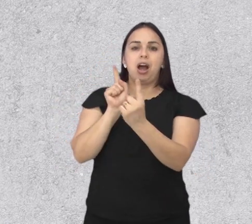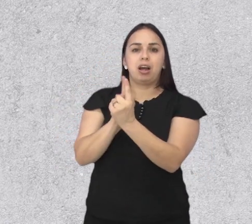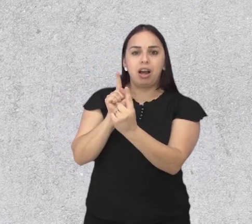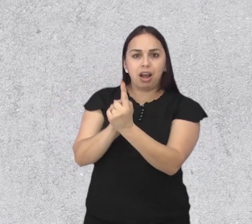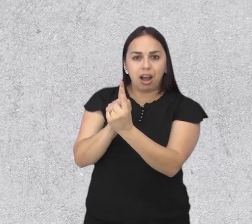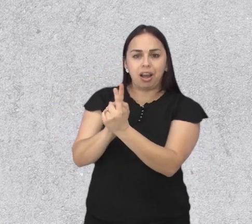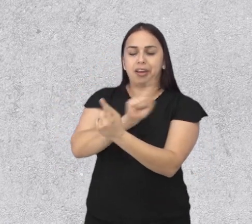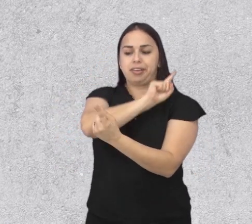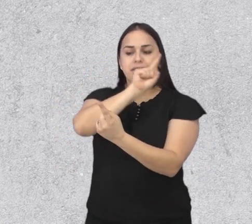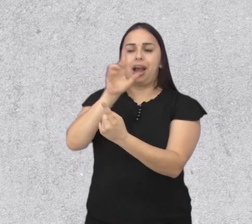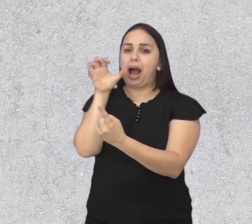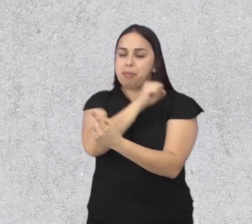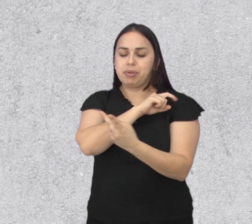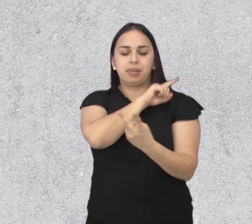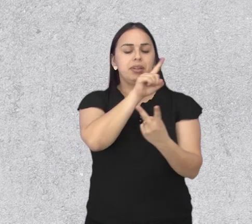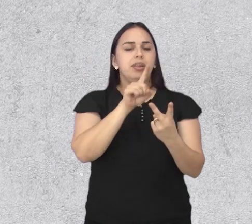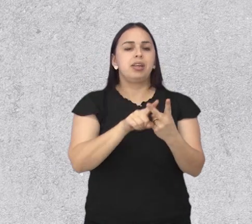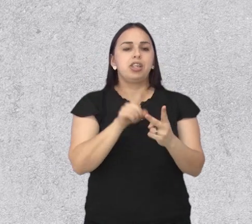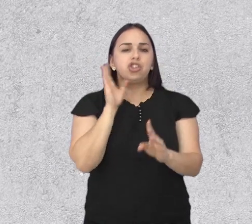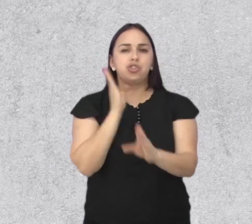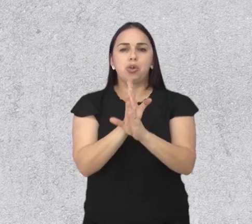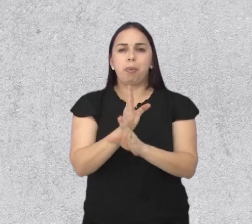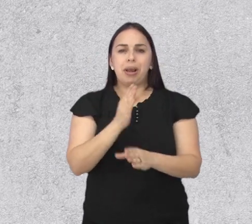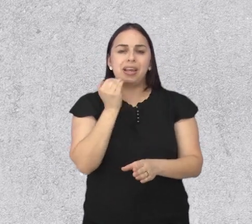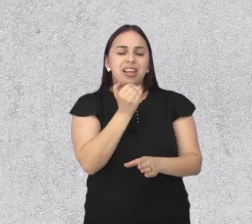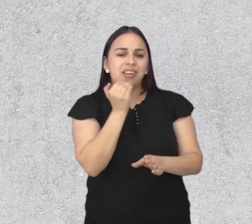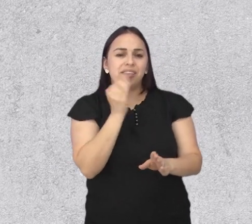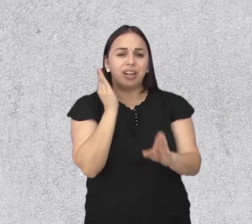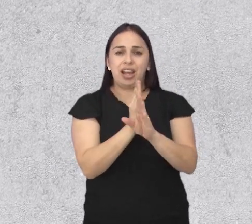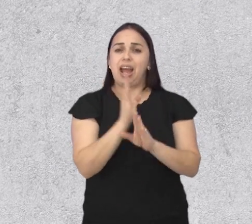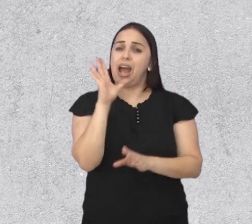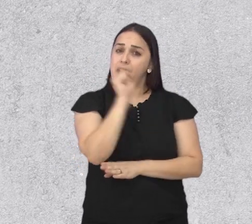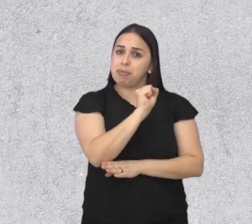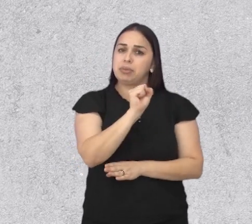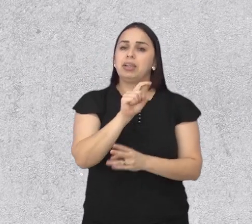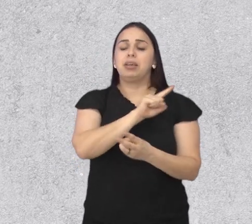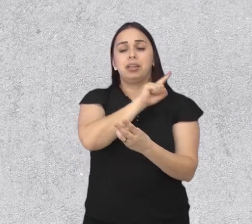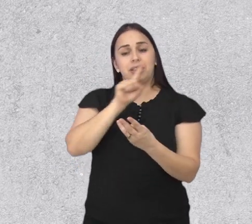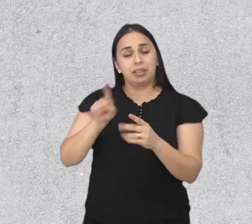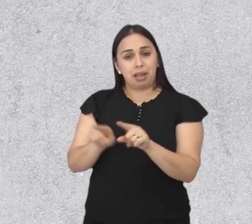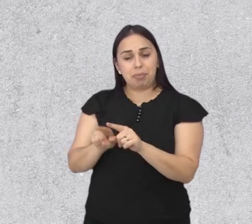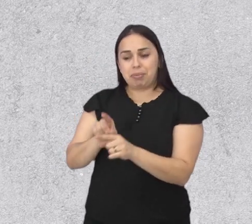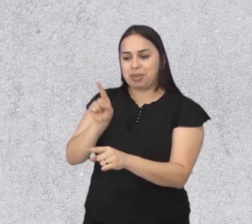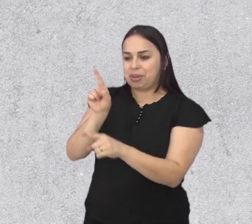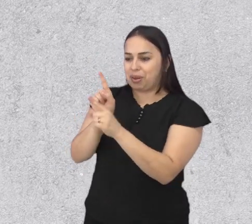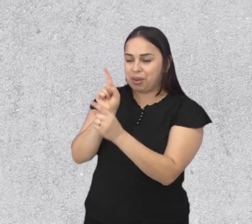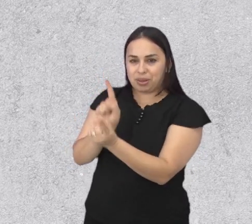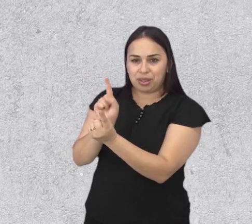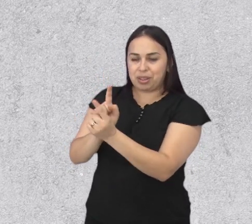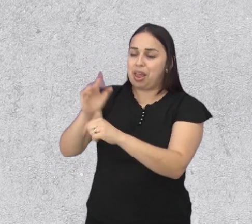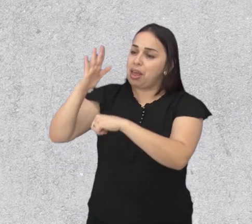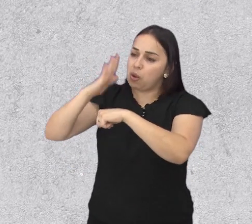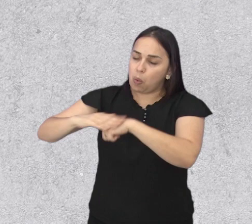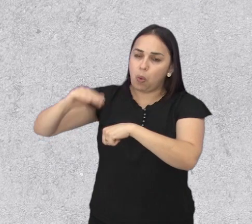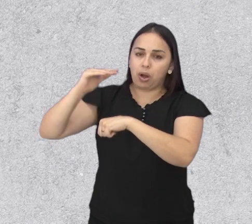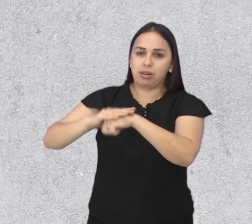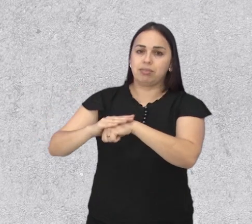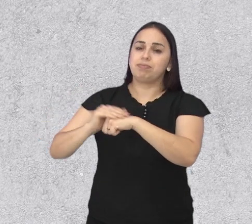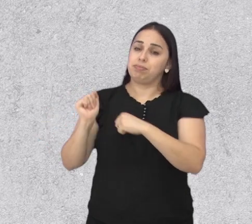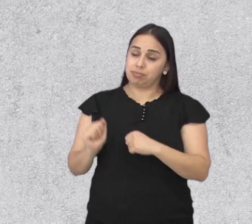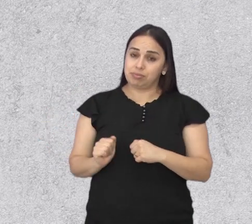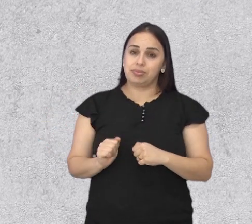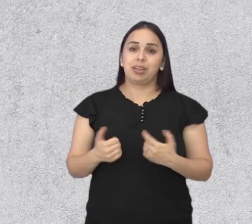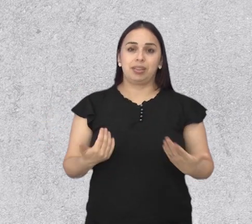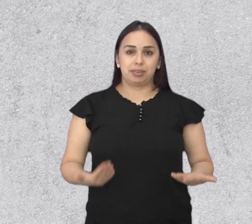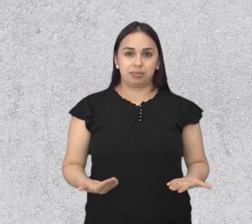rapidez no atendimento, no diagnóstico e na execução do serviço é tão importante quanto o bom atendimento e cordialidade. Isso